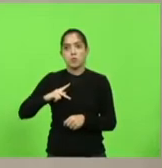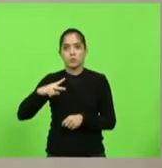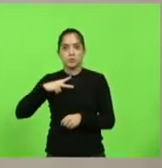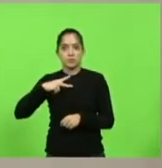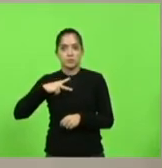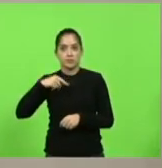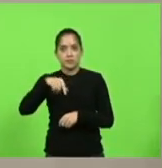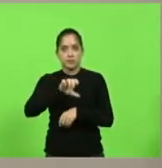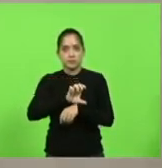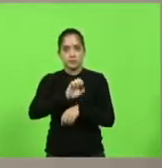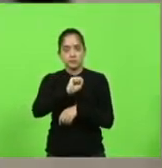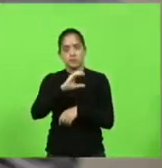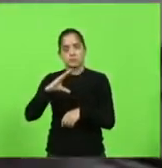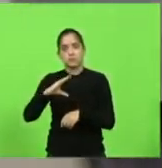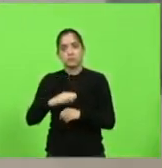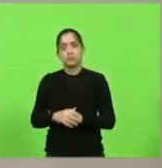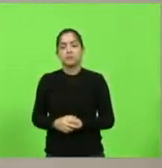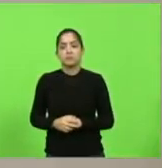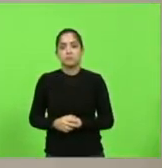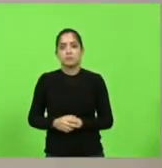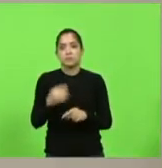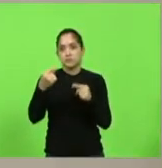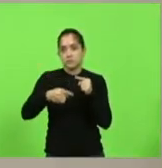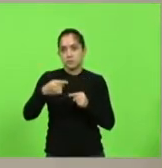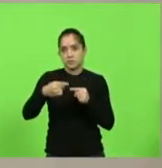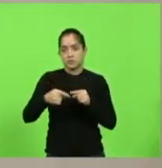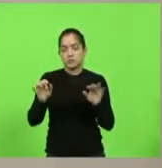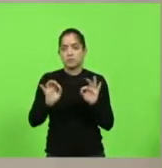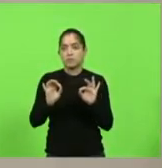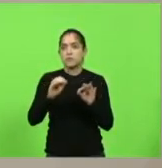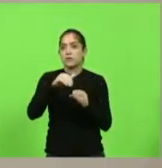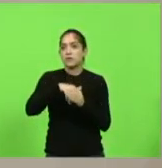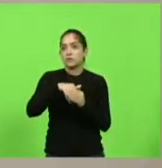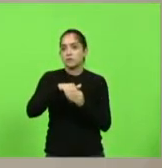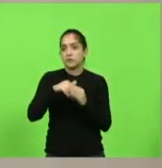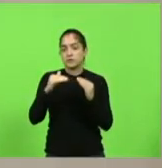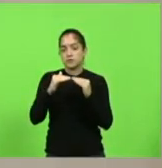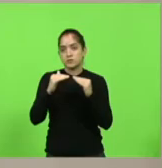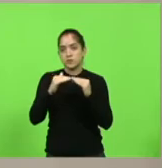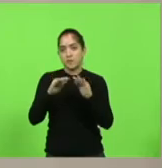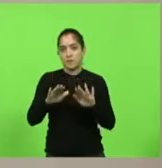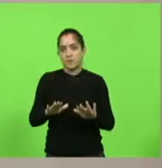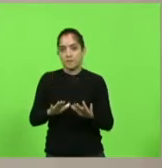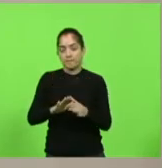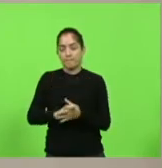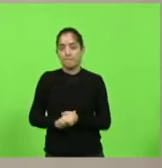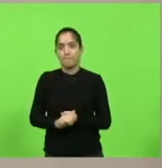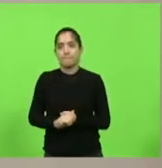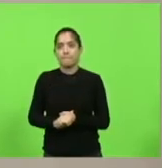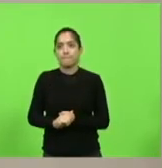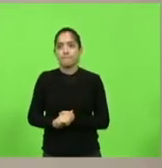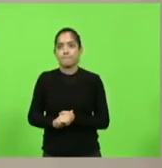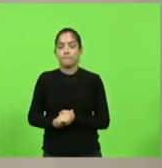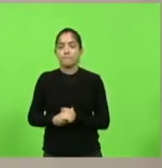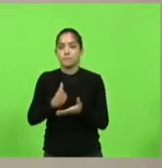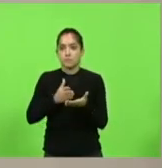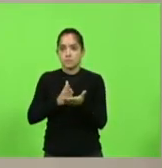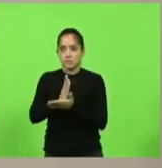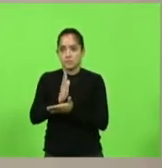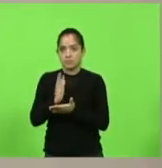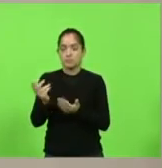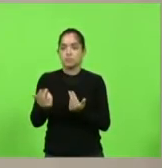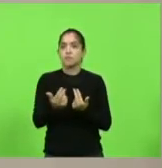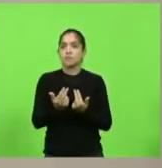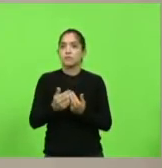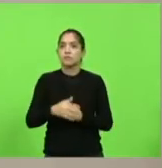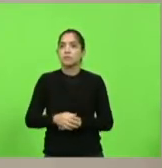Em discussão. Não havendo quem queira discutir, em votação. Deputados que aprovam, permaneçam como se encontram. Aprovado por